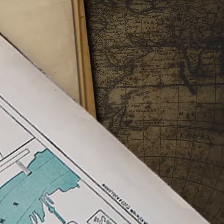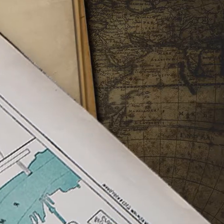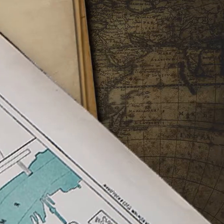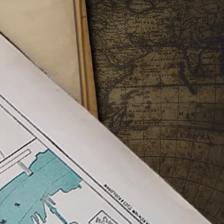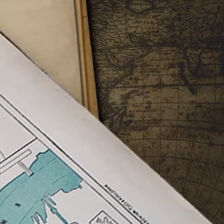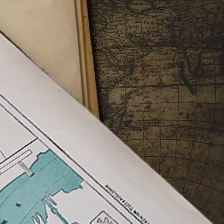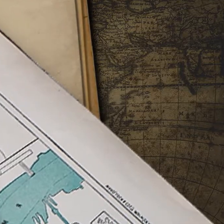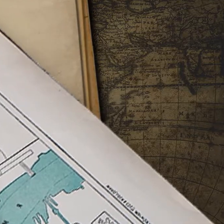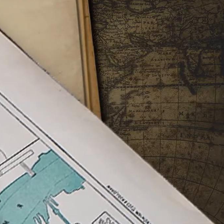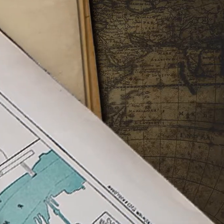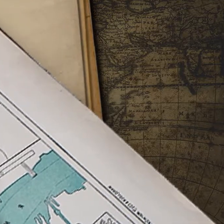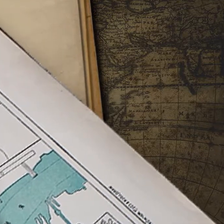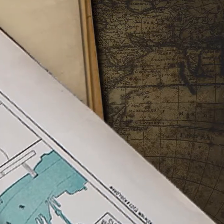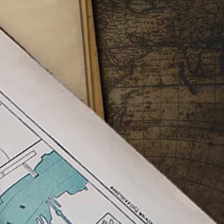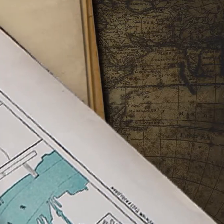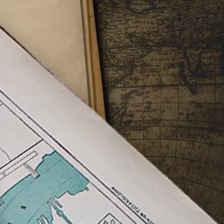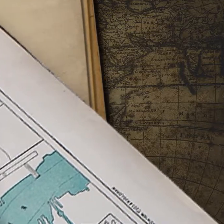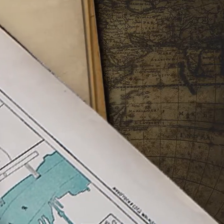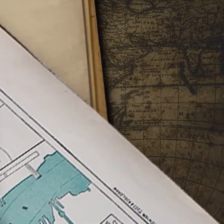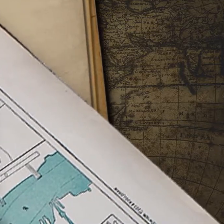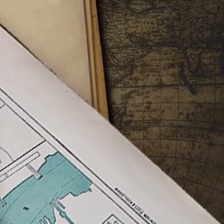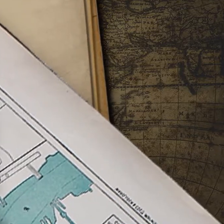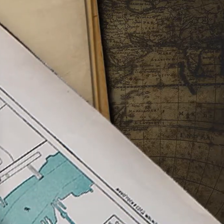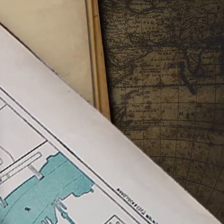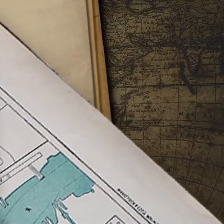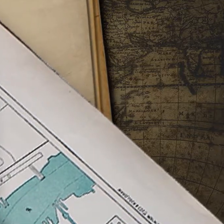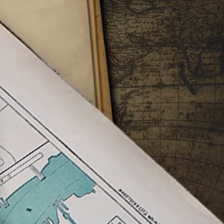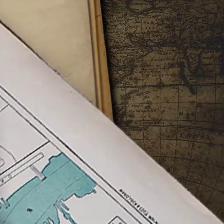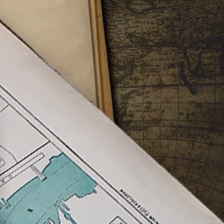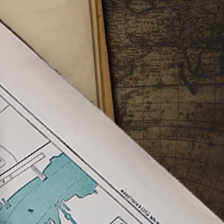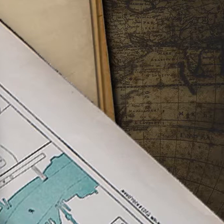pedindo dinheiro, com a cabeça baixa. Ela tem